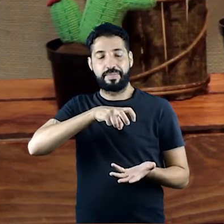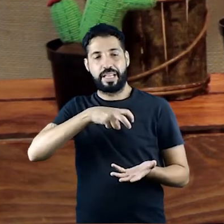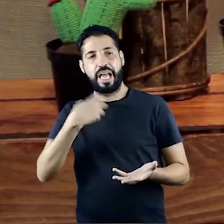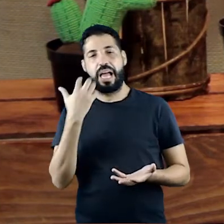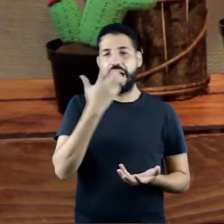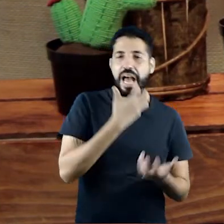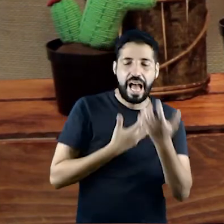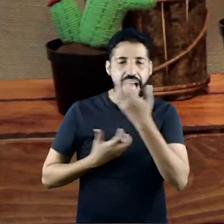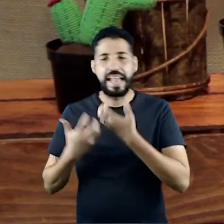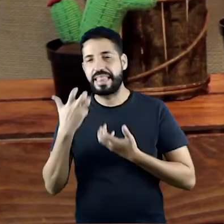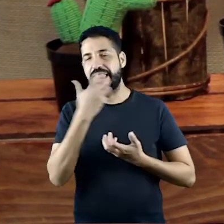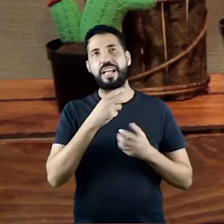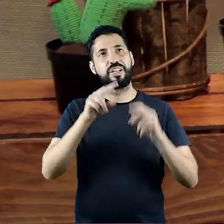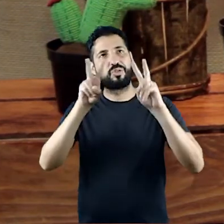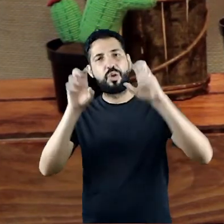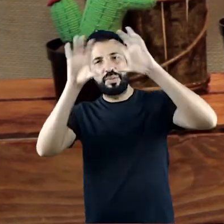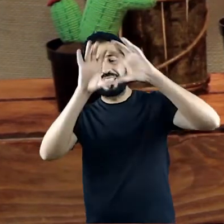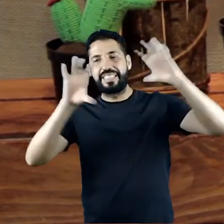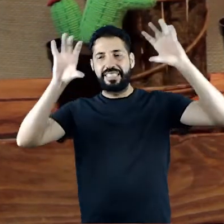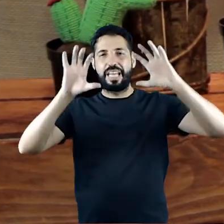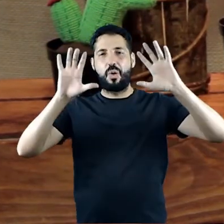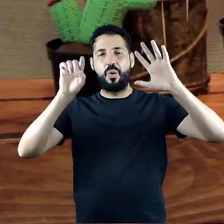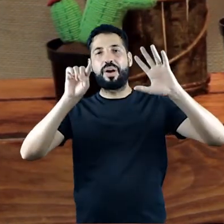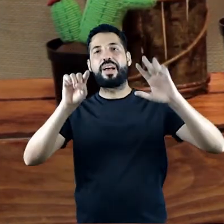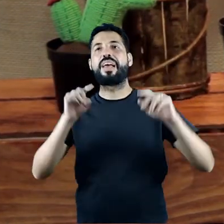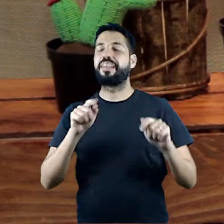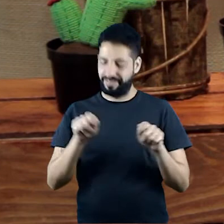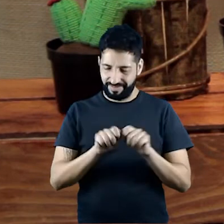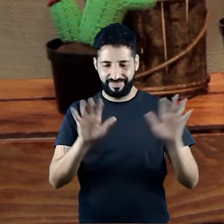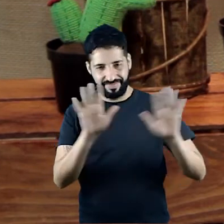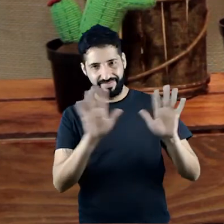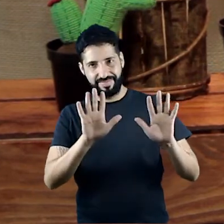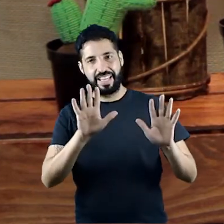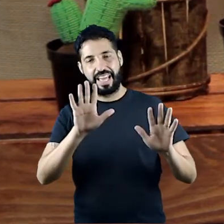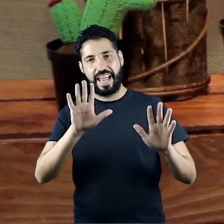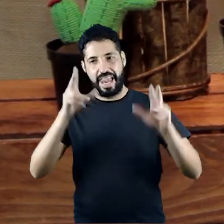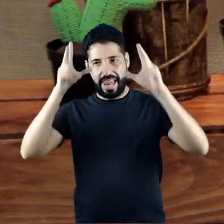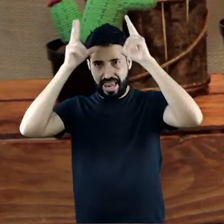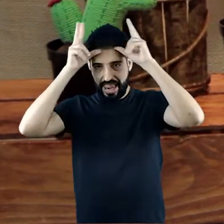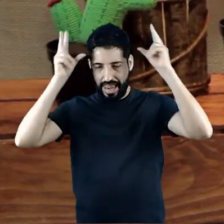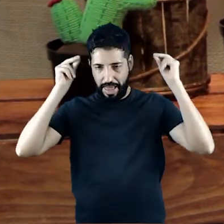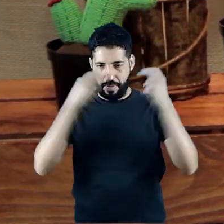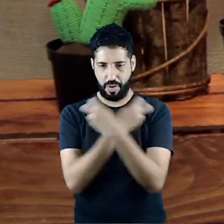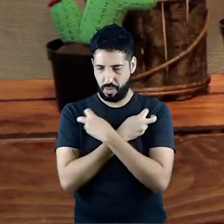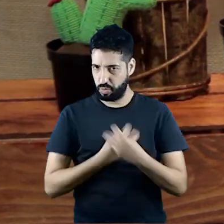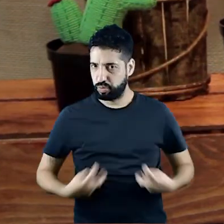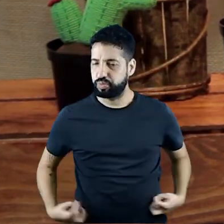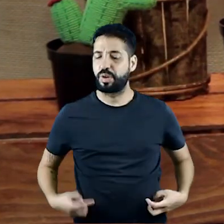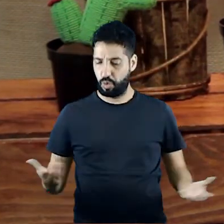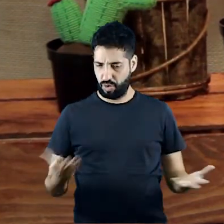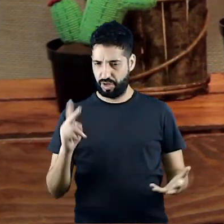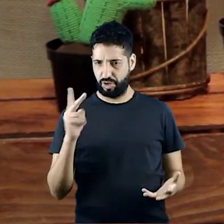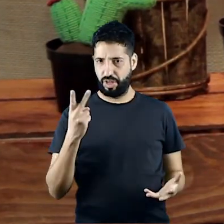dia e foi cantar Uma cantiga sobre o céu seu Rincão que se despediu da vida um pedido uma vida e